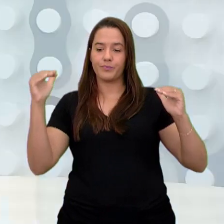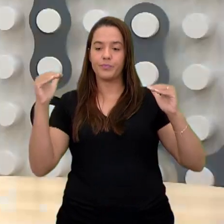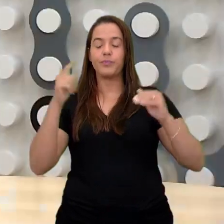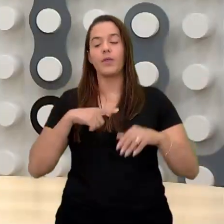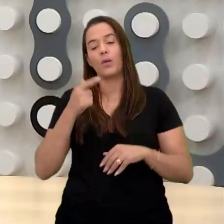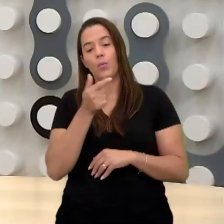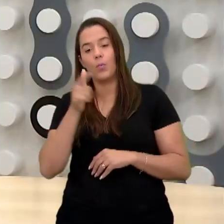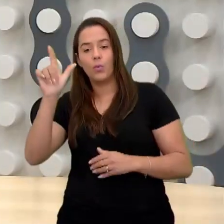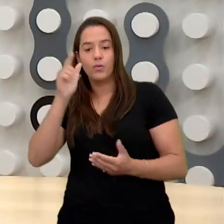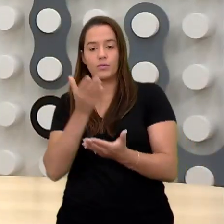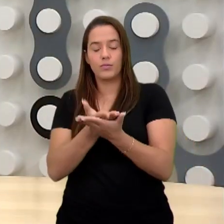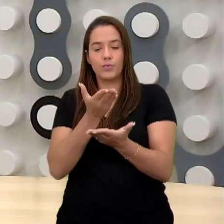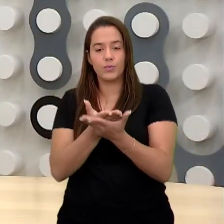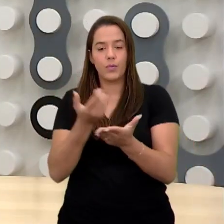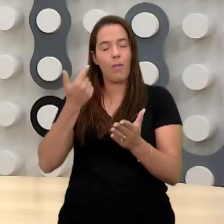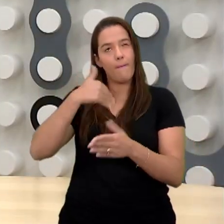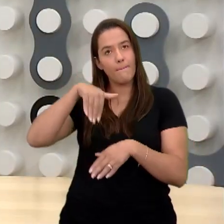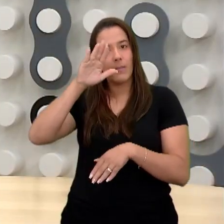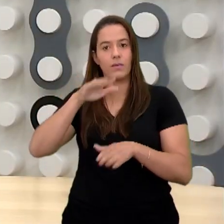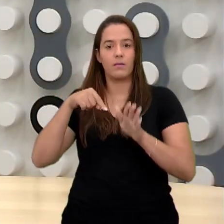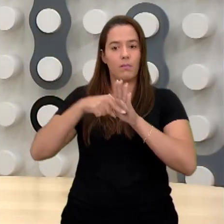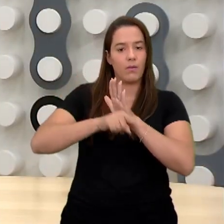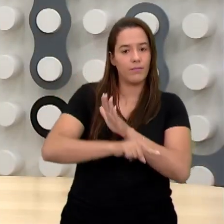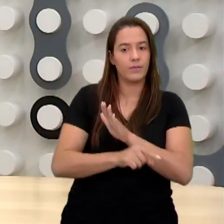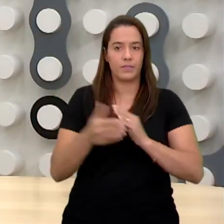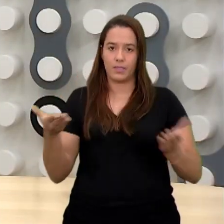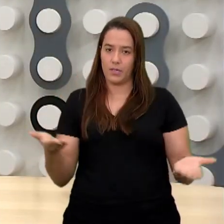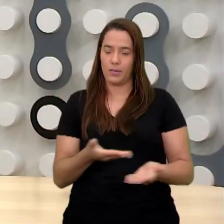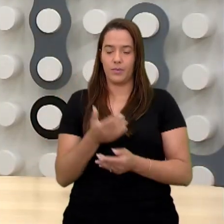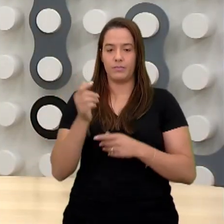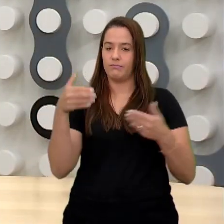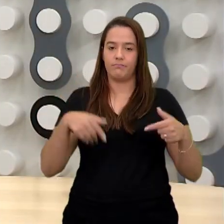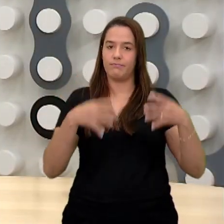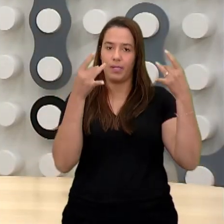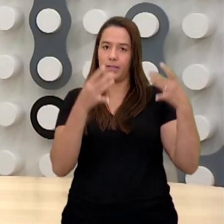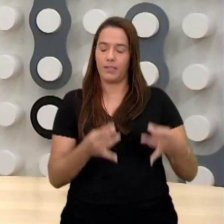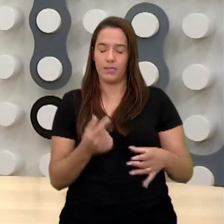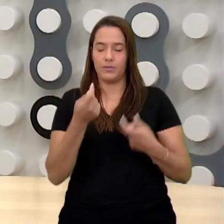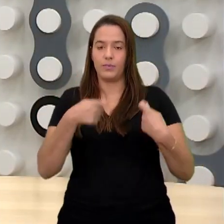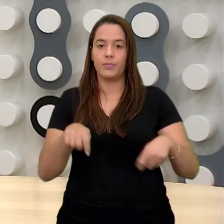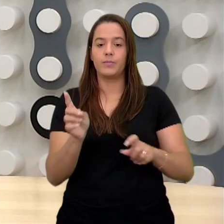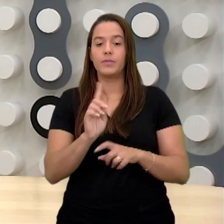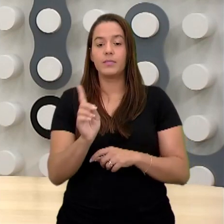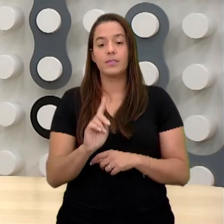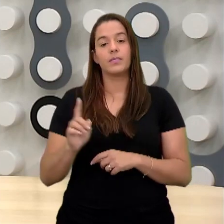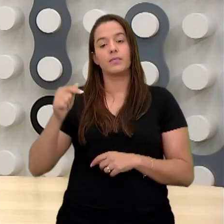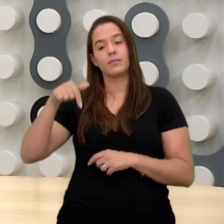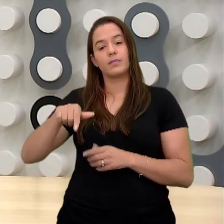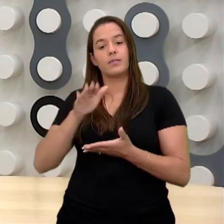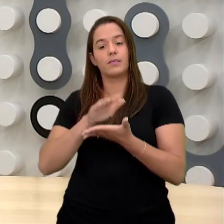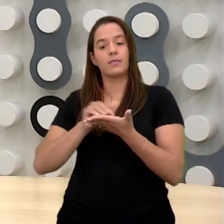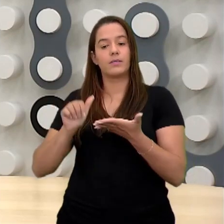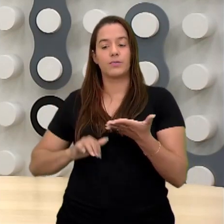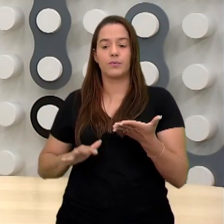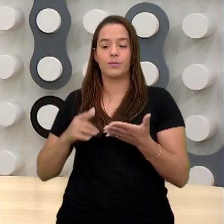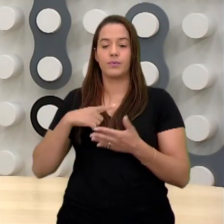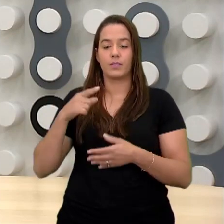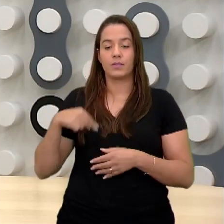estudo, um estudo mais aprofundado, que a gente não vai entrar em detalhes aí nessa atividade, né,